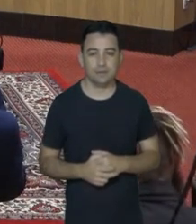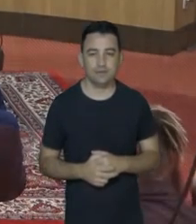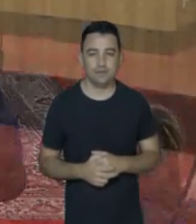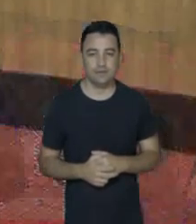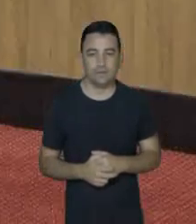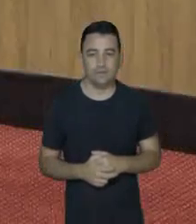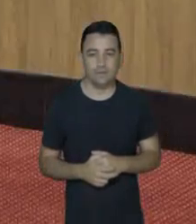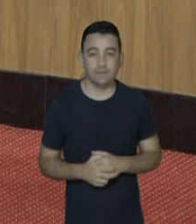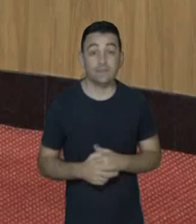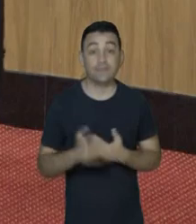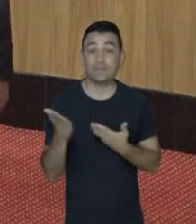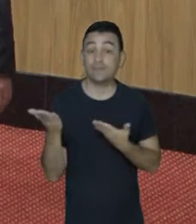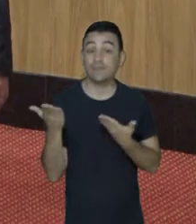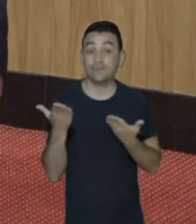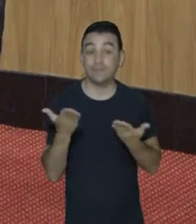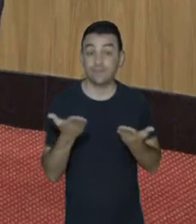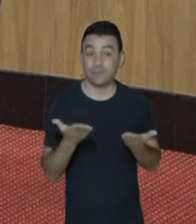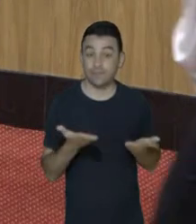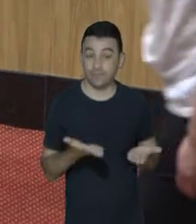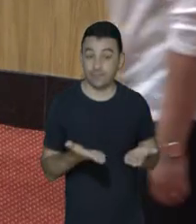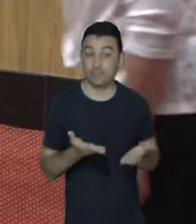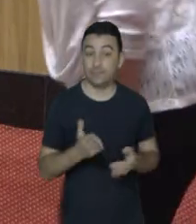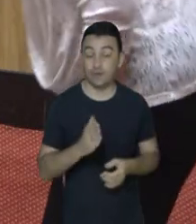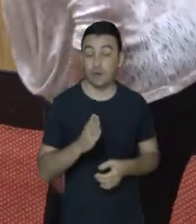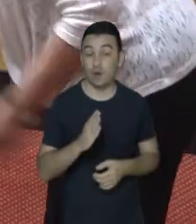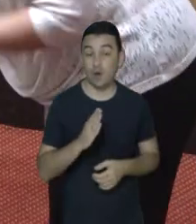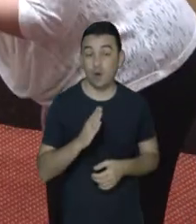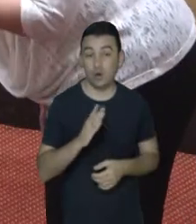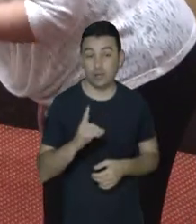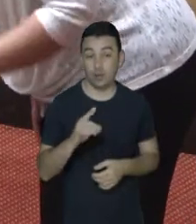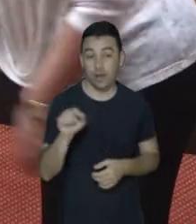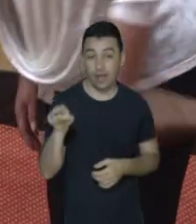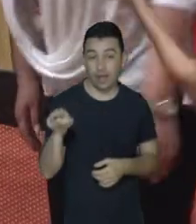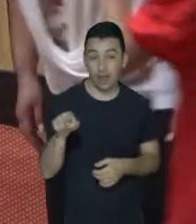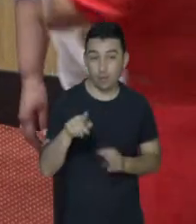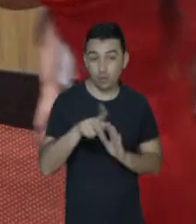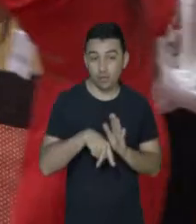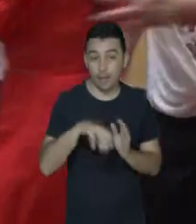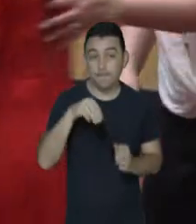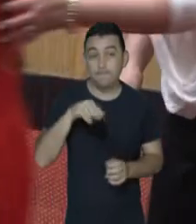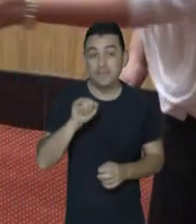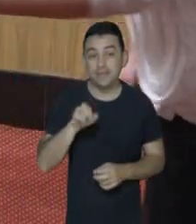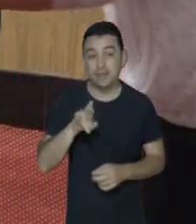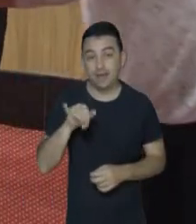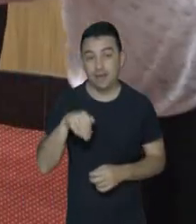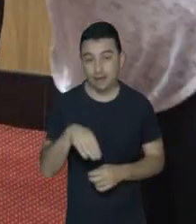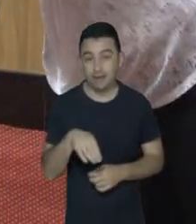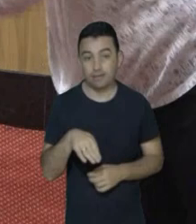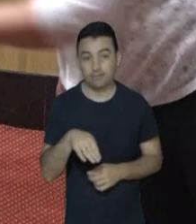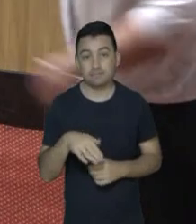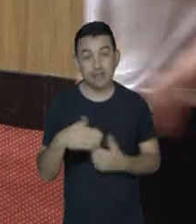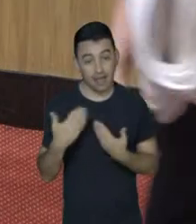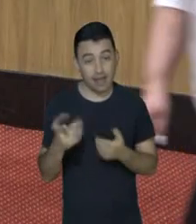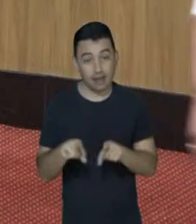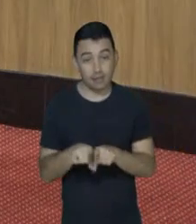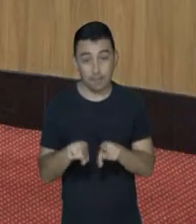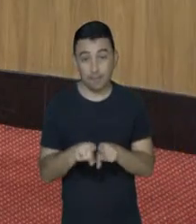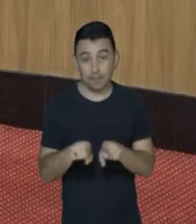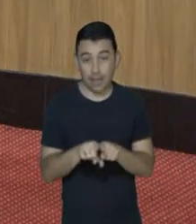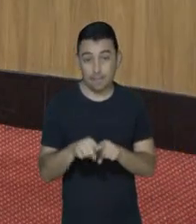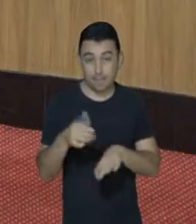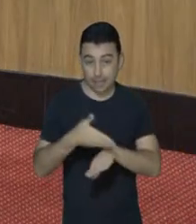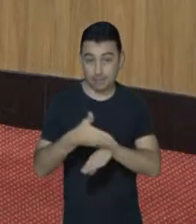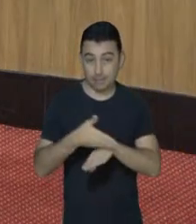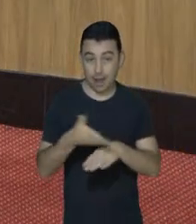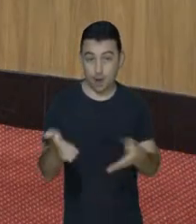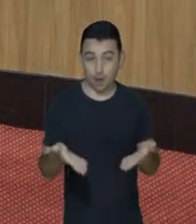Convidamos a coordenadora do projeto Antonieta de Barros, Miriam Lopes Pereira, para também participar deste